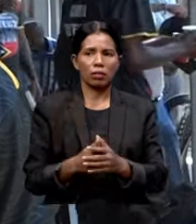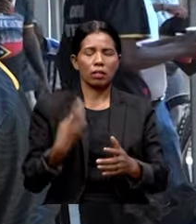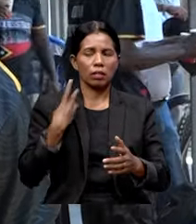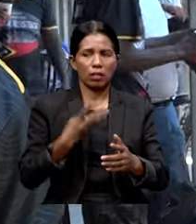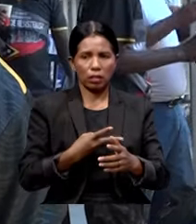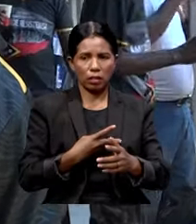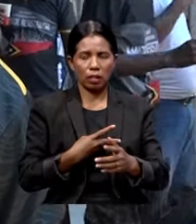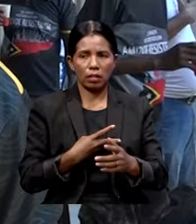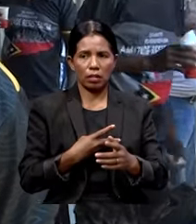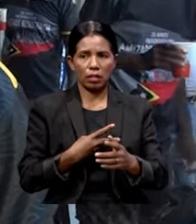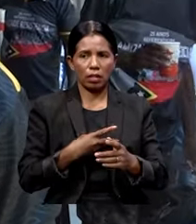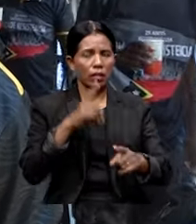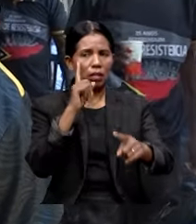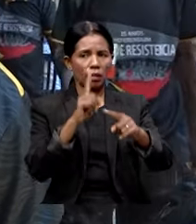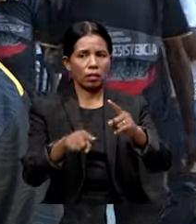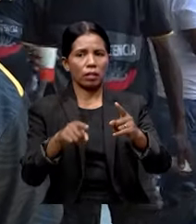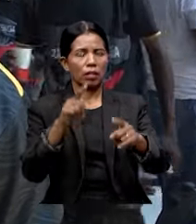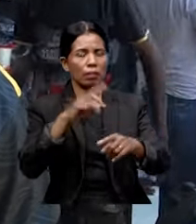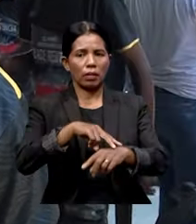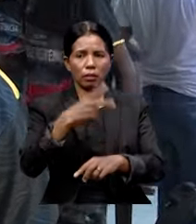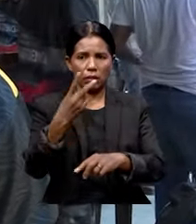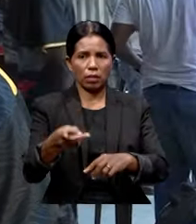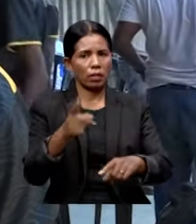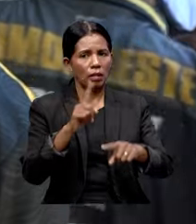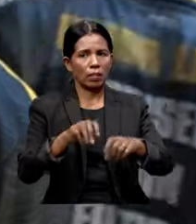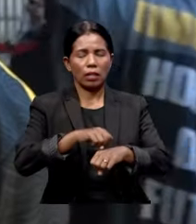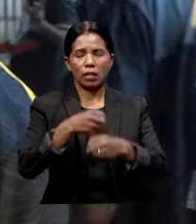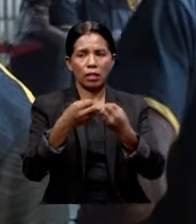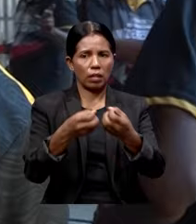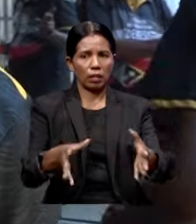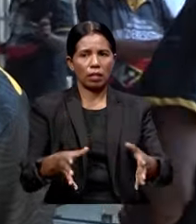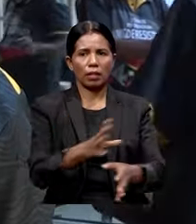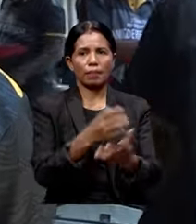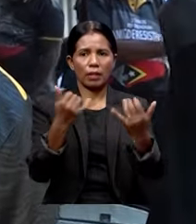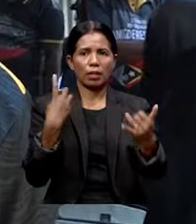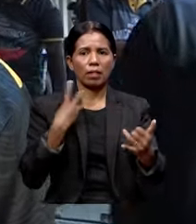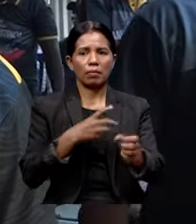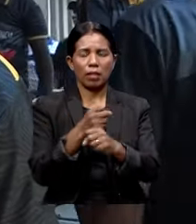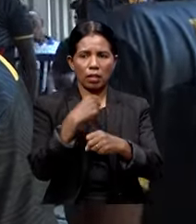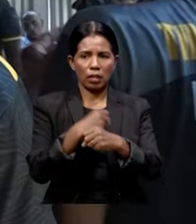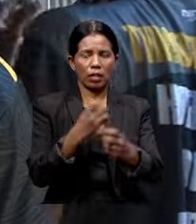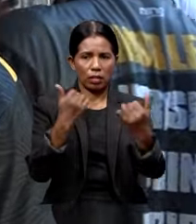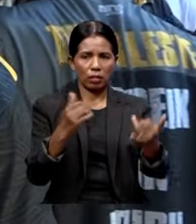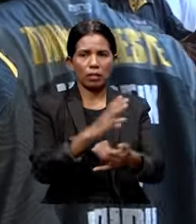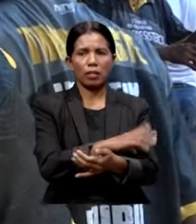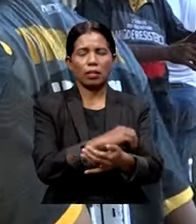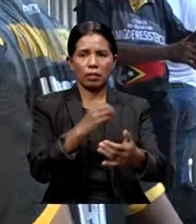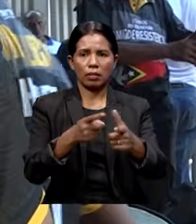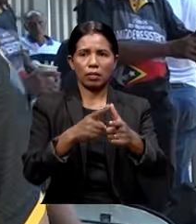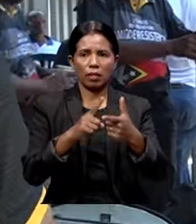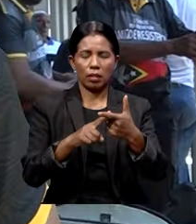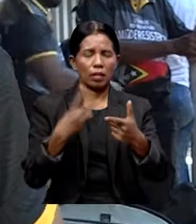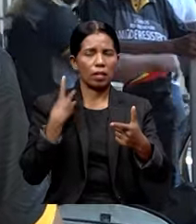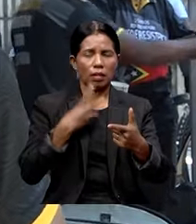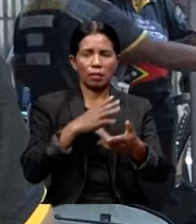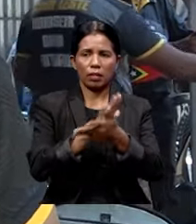luta a tu label monolete a tu label laconete papel mas agora a me halo da caminhada amizade da resistência amizade